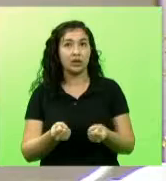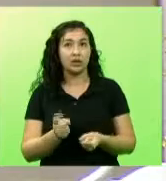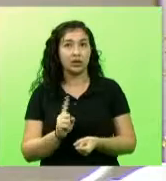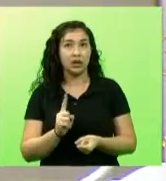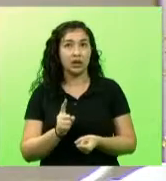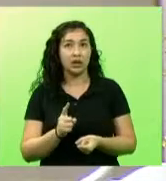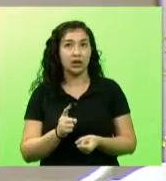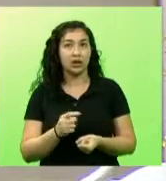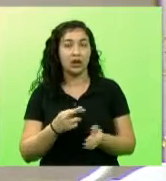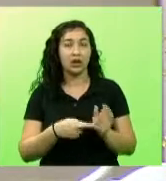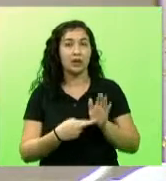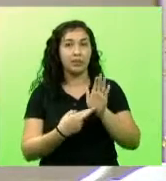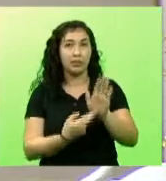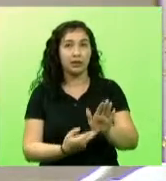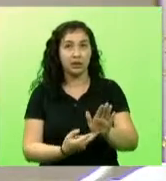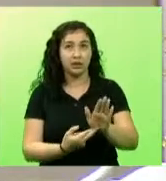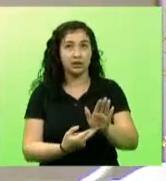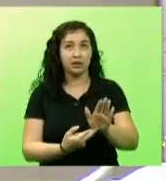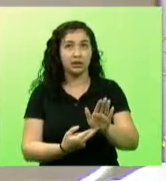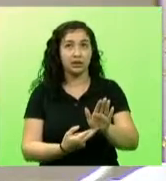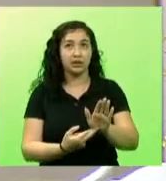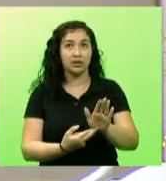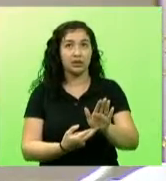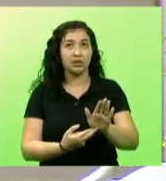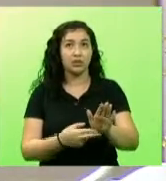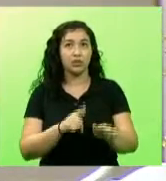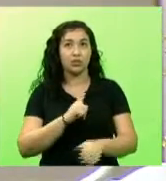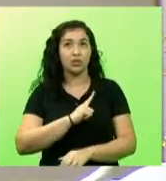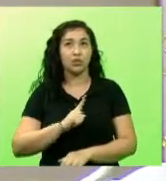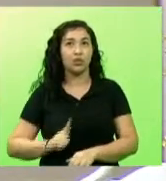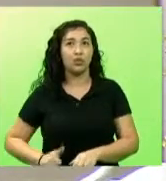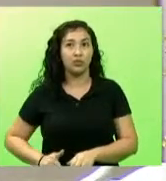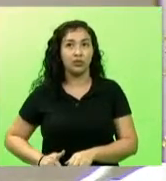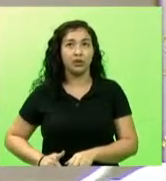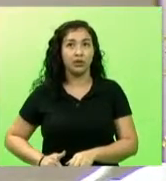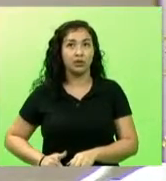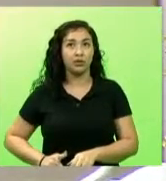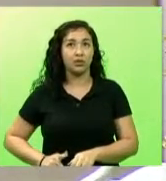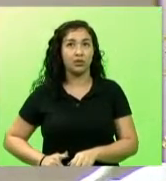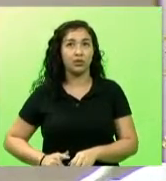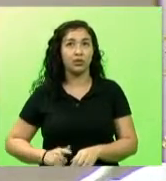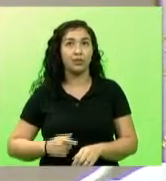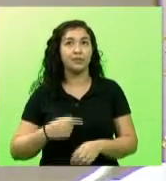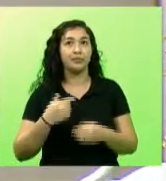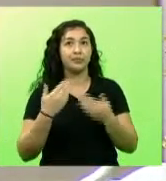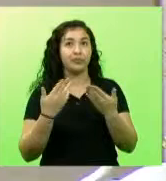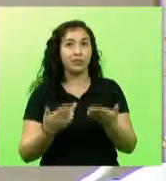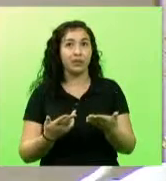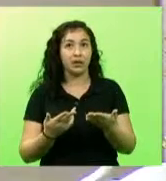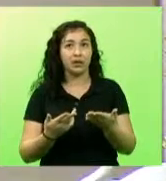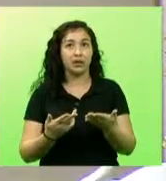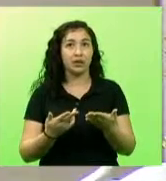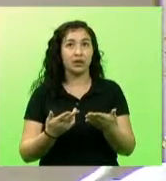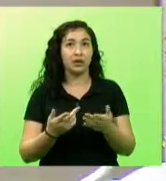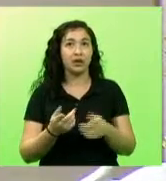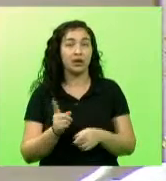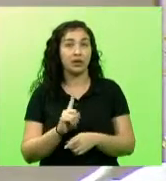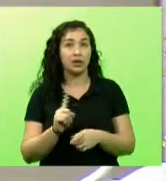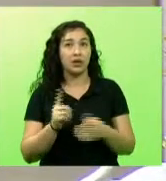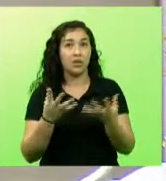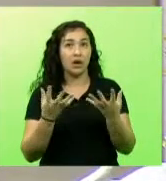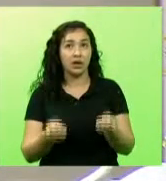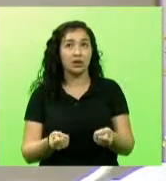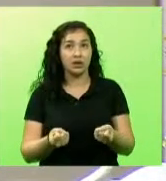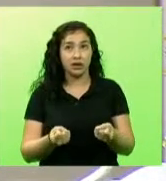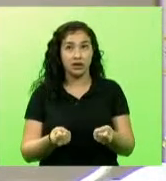em relação ao representado, seu excelência governador do Estado. Justamente. E pela, pelo não